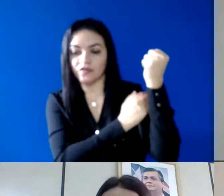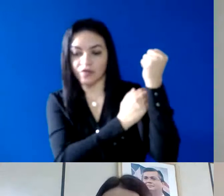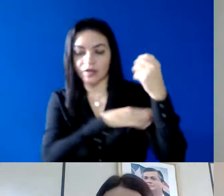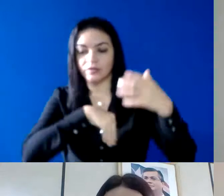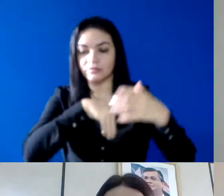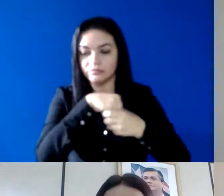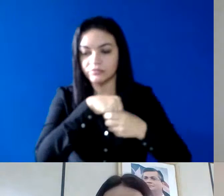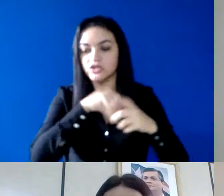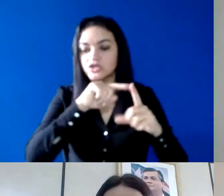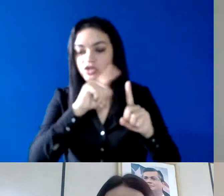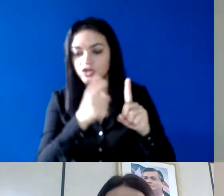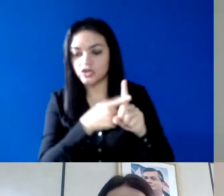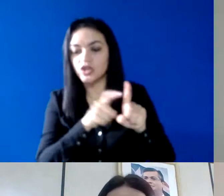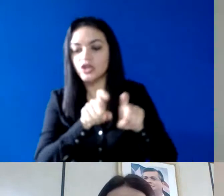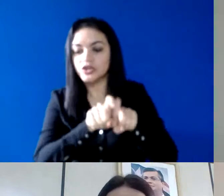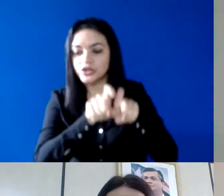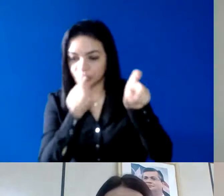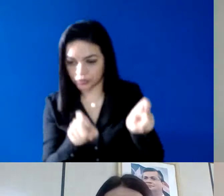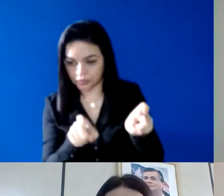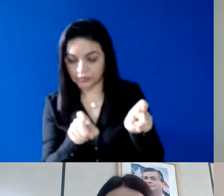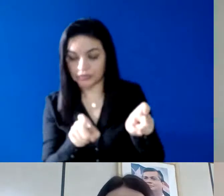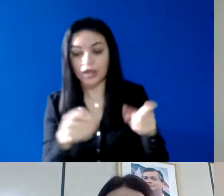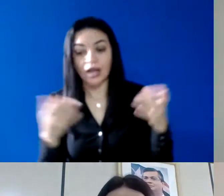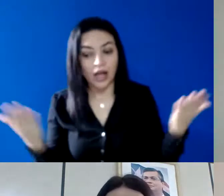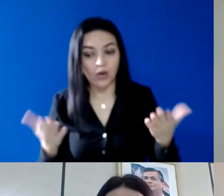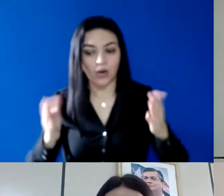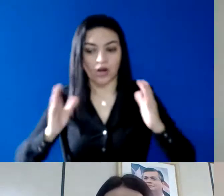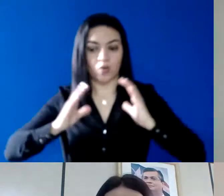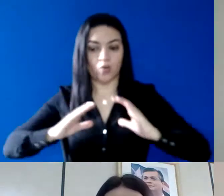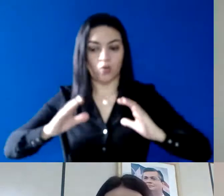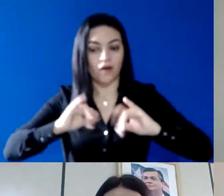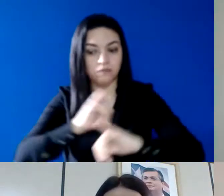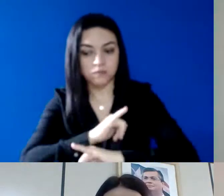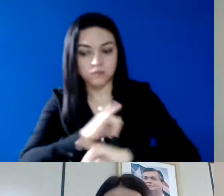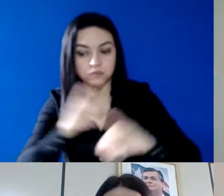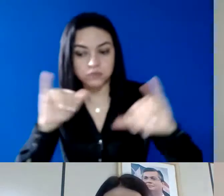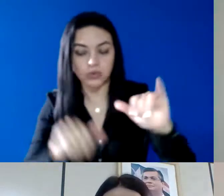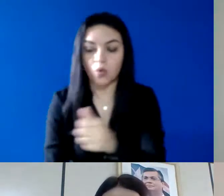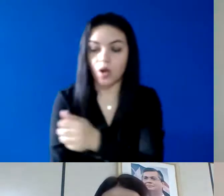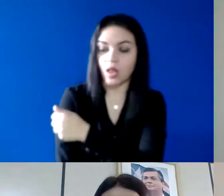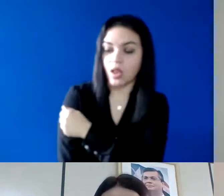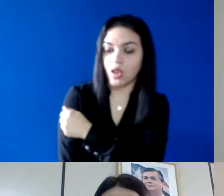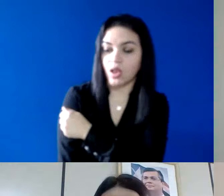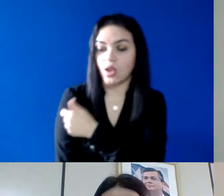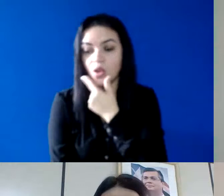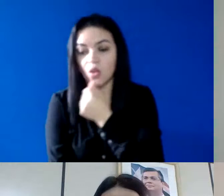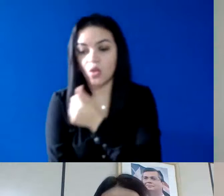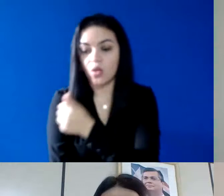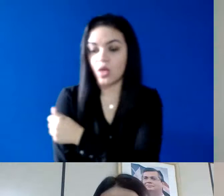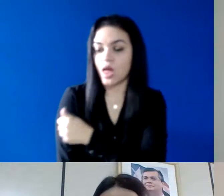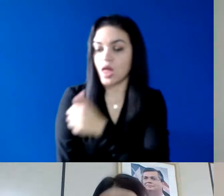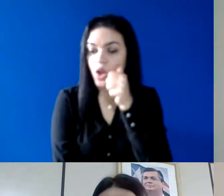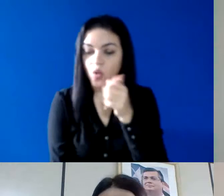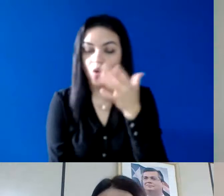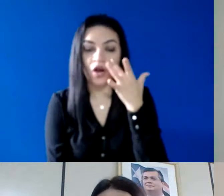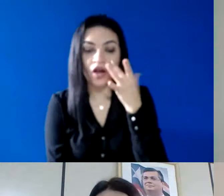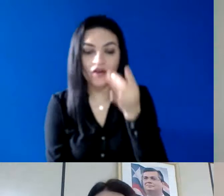obstetras. A coordenação deixa um recado importante para os alunos e alunas que estão assistindo nesse